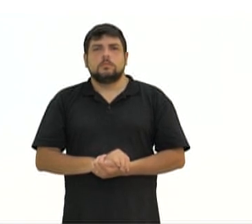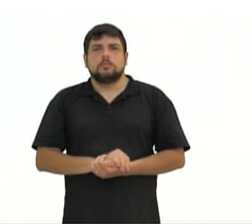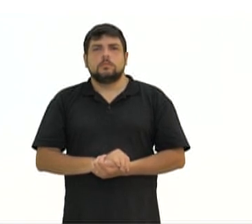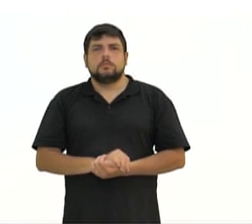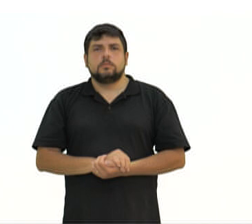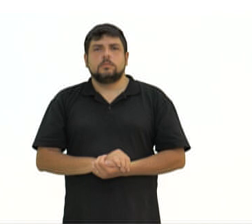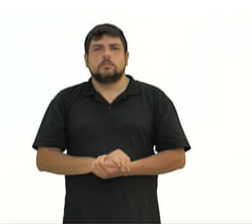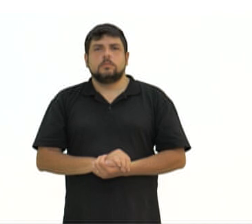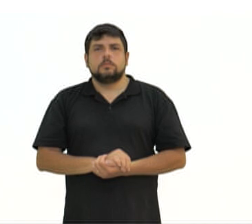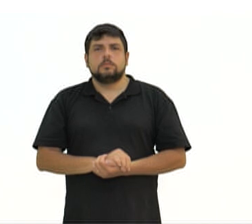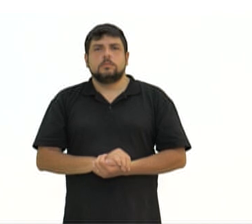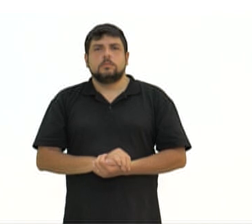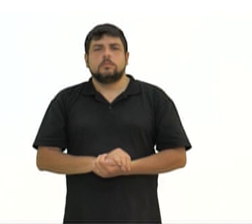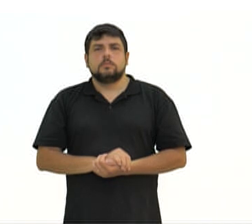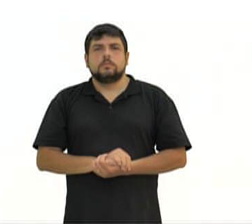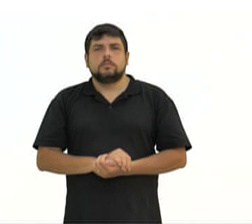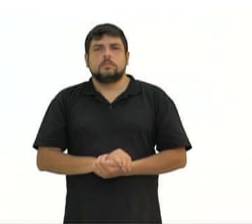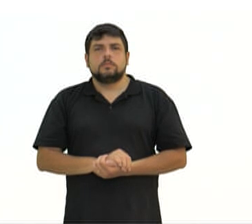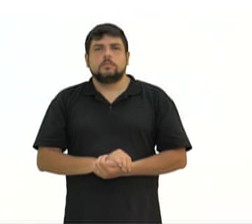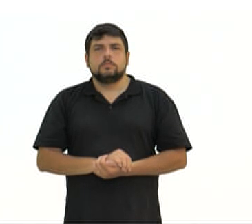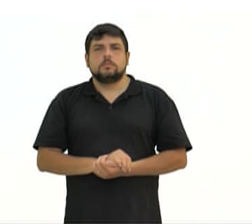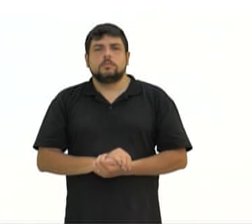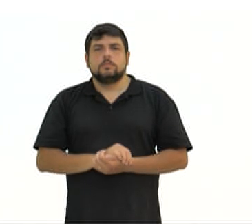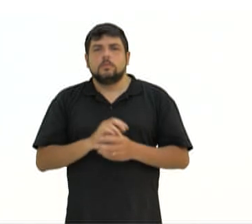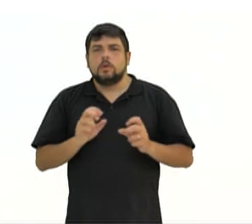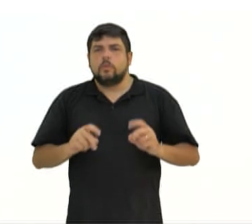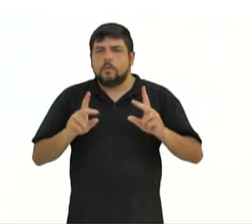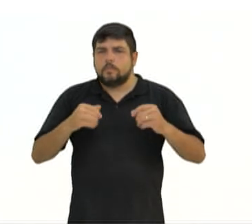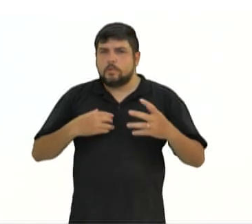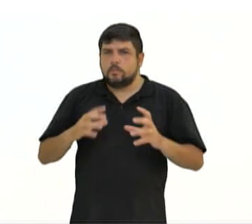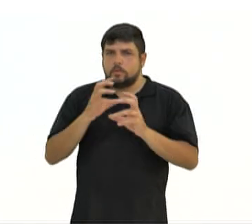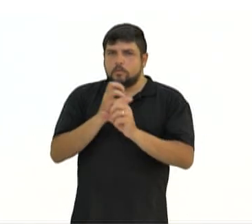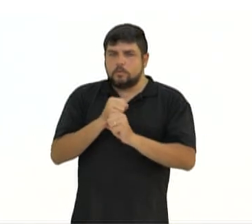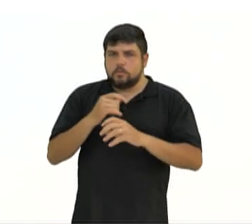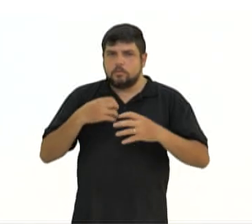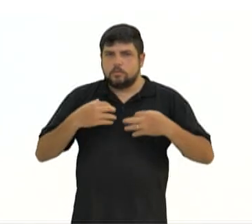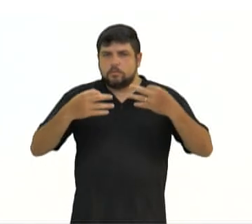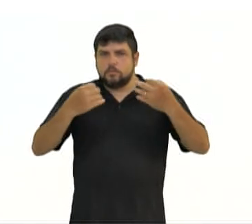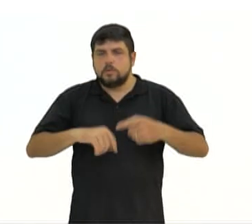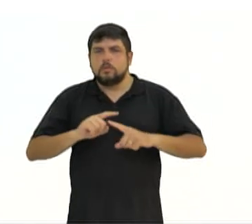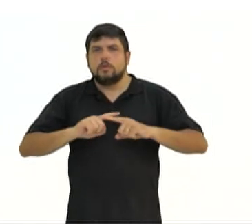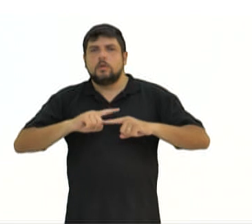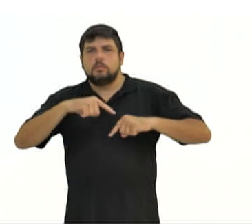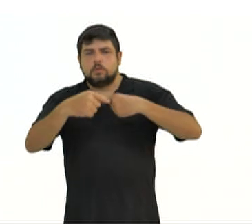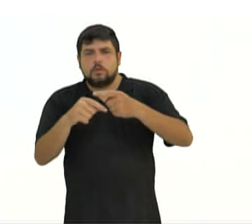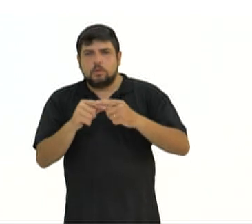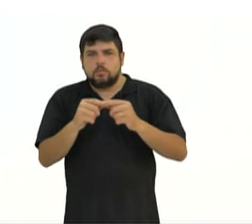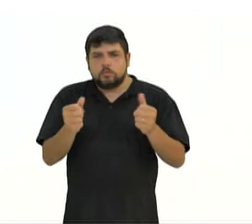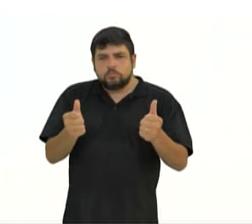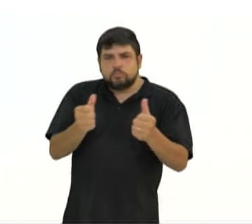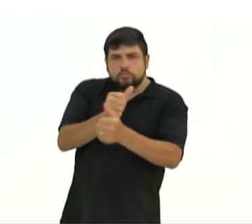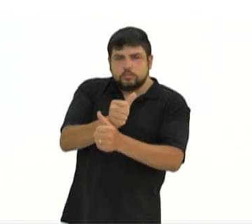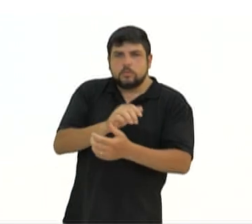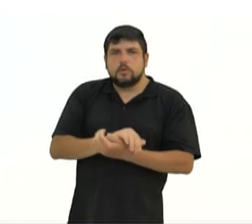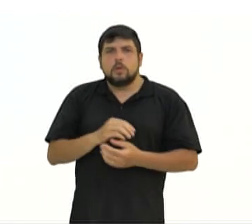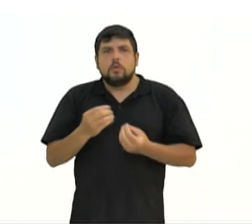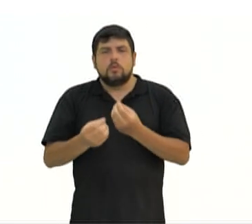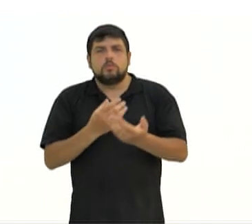essa situação aqui do carbono. Fazendo a continha bem direitinho para depois fazer a inversão dos valores,